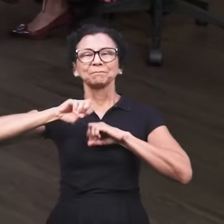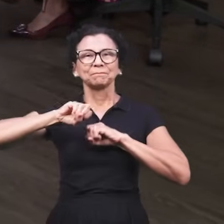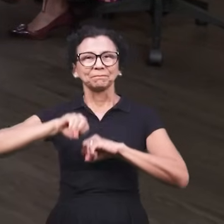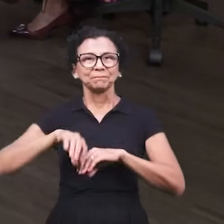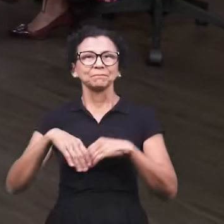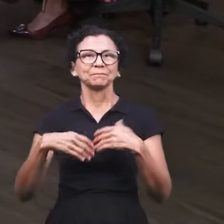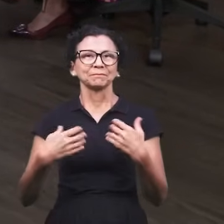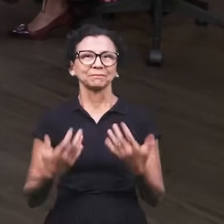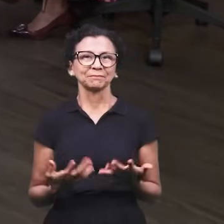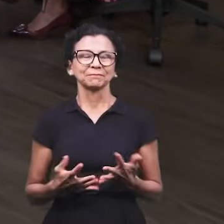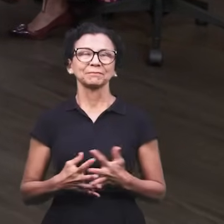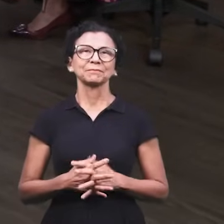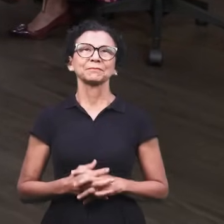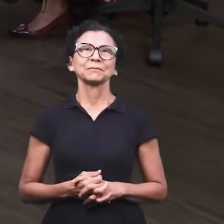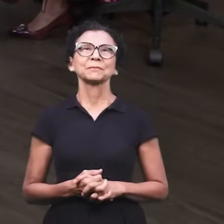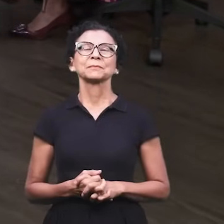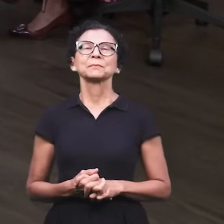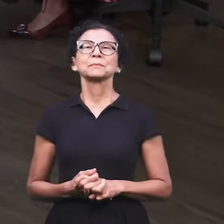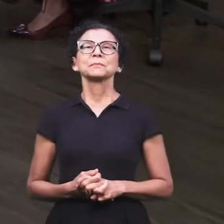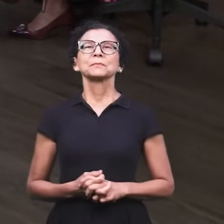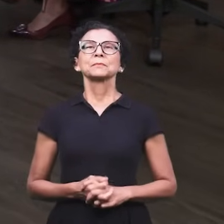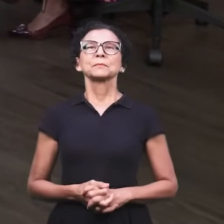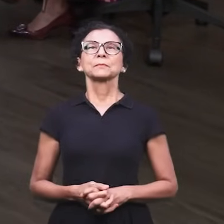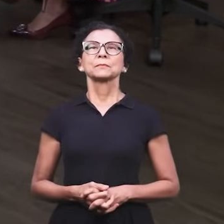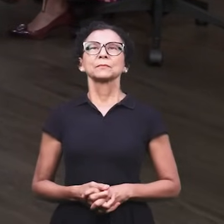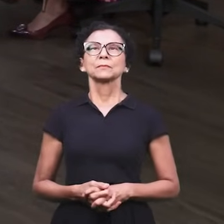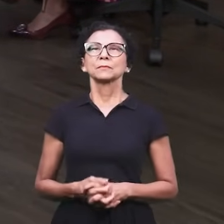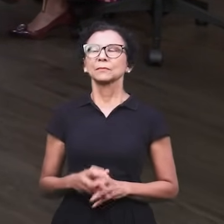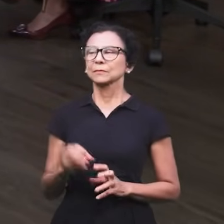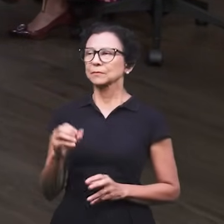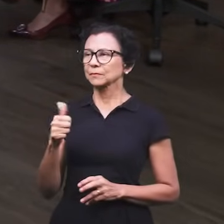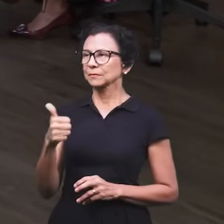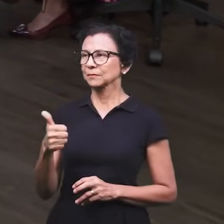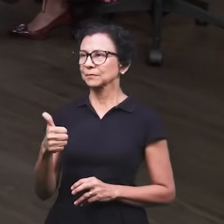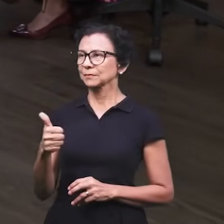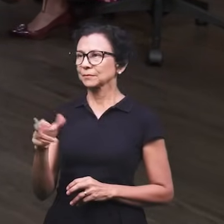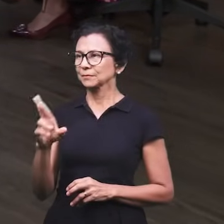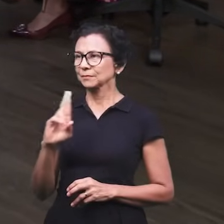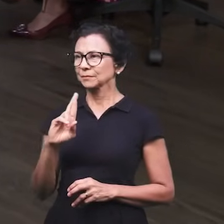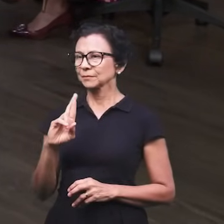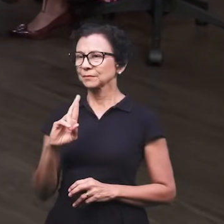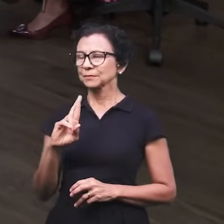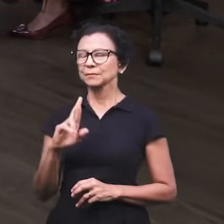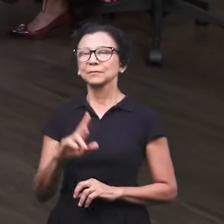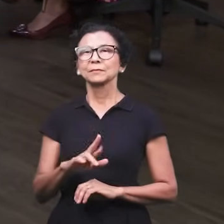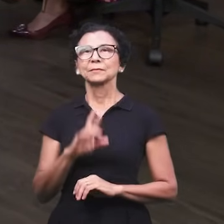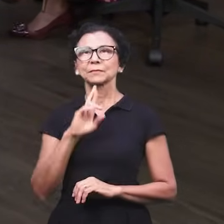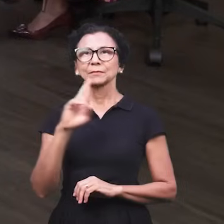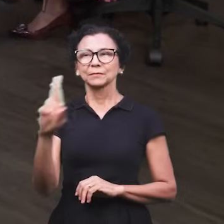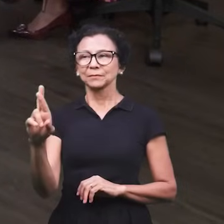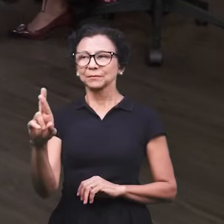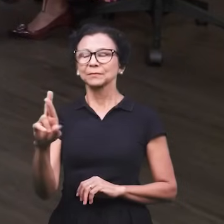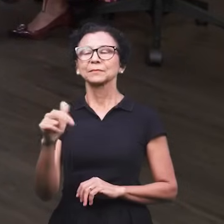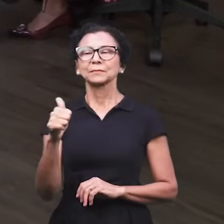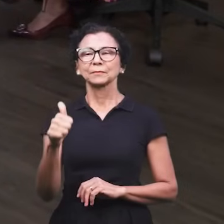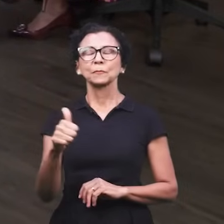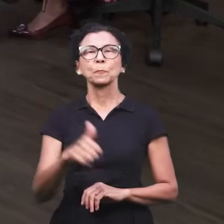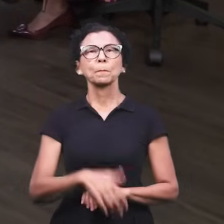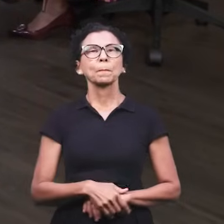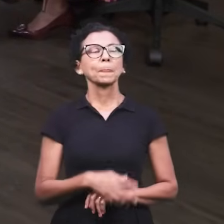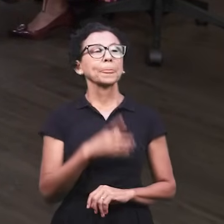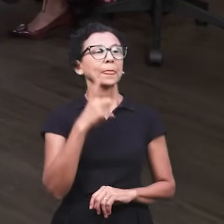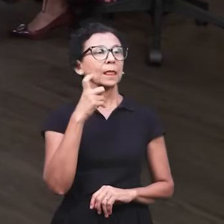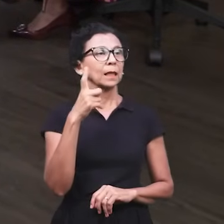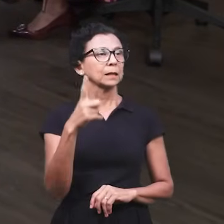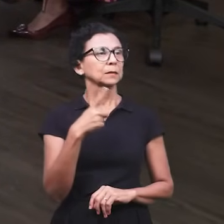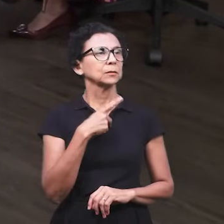direcionamento. Glórias ao nome do Senhor. Respondeu? Respondeu, sim, claro. É interessante, pastor, que aquele